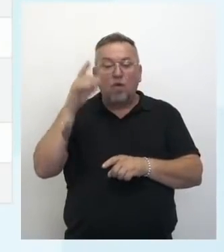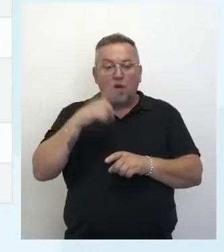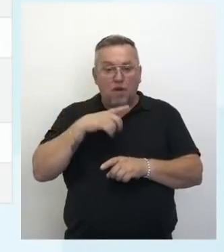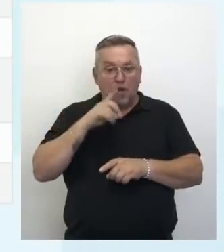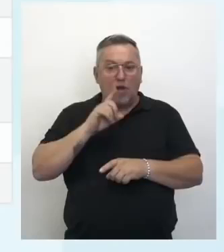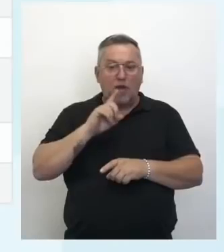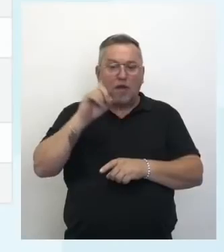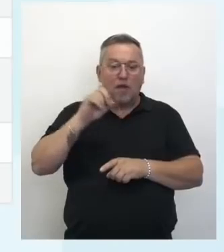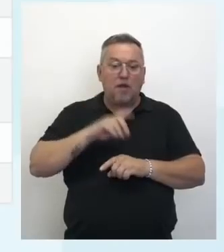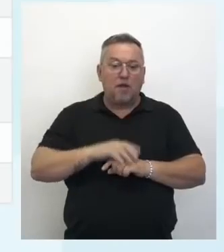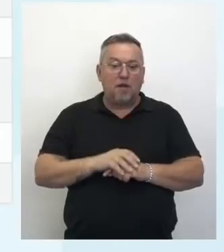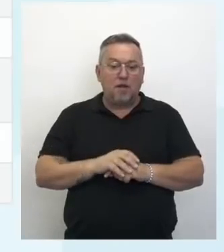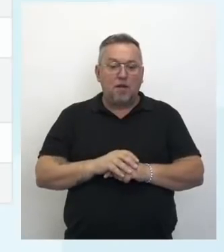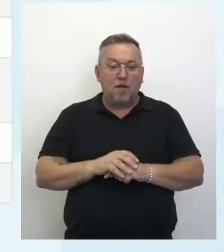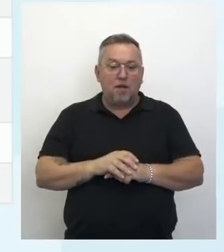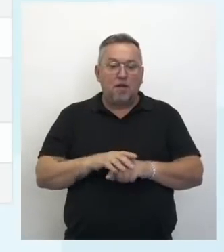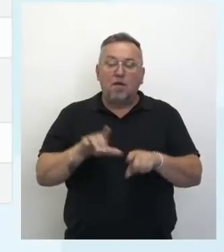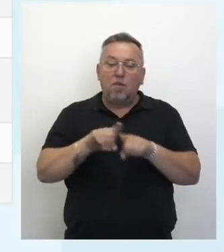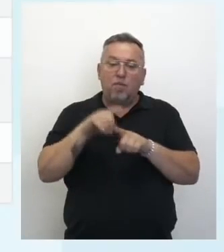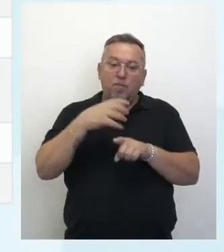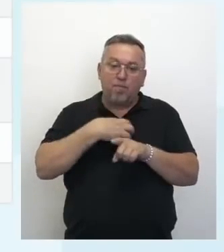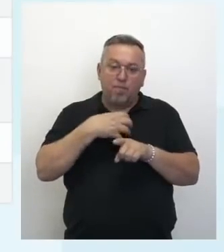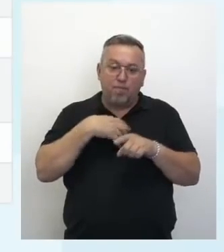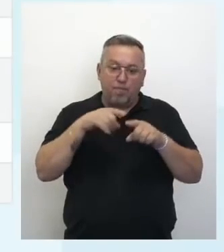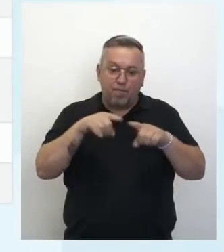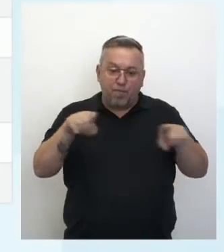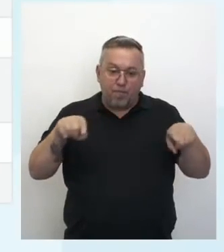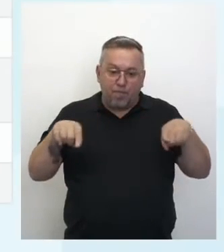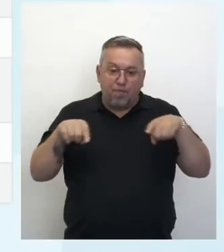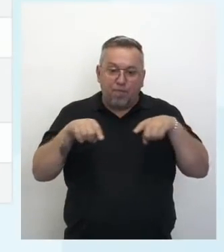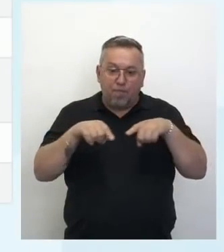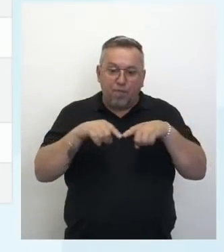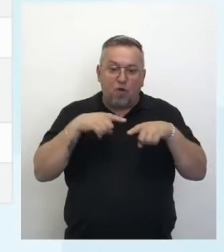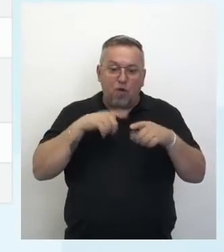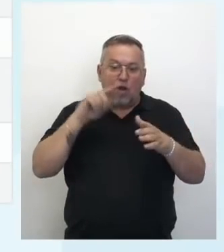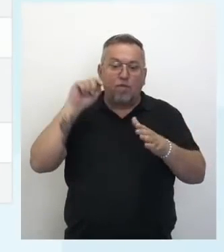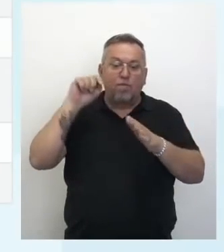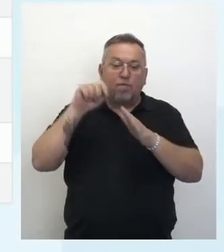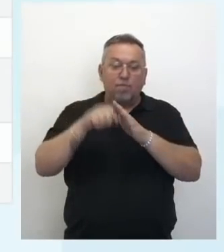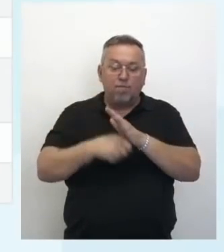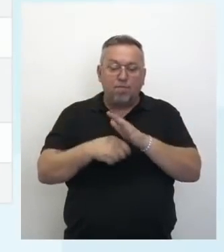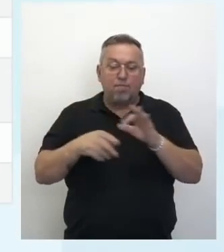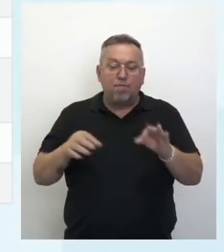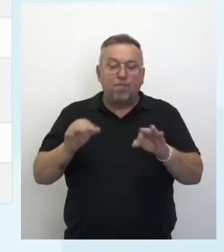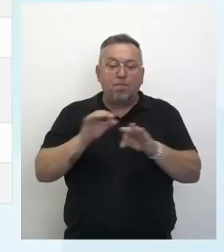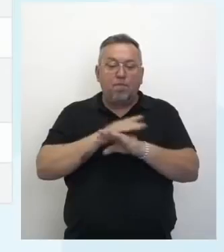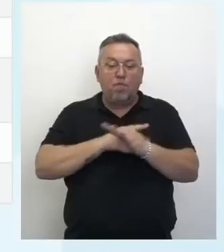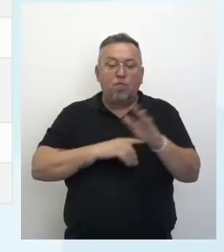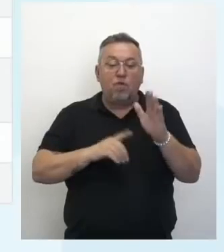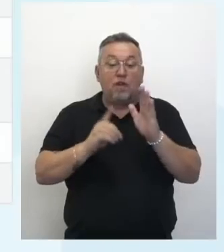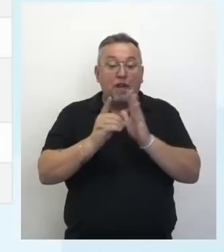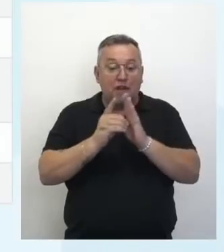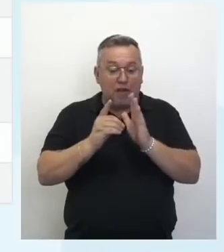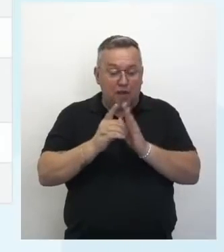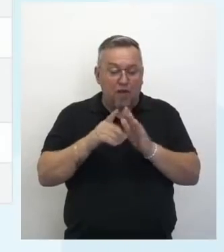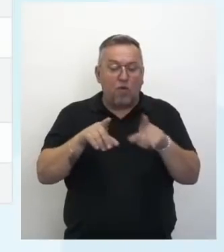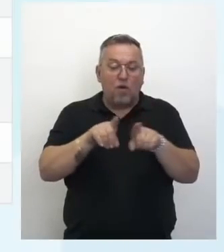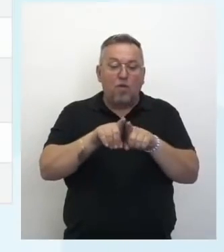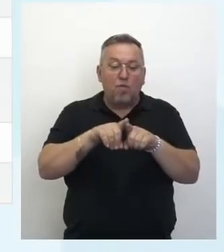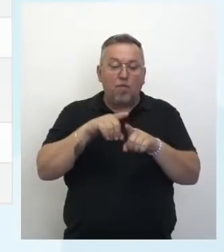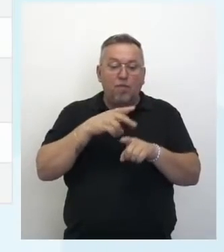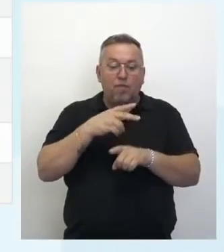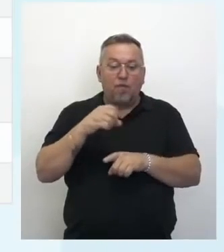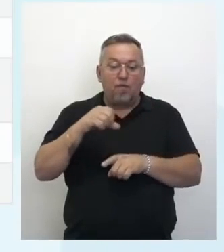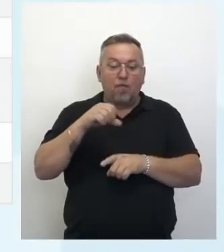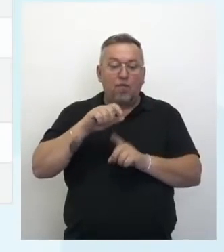lá em 2020. A situação fundiária dessa terra ela já está homologada e registrada a partir do decreto